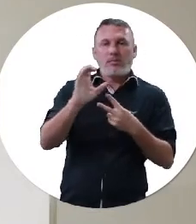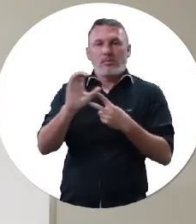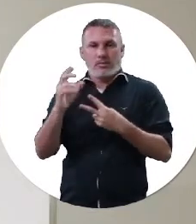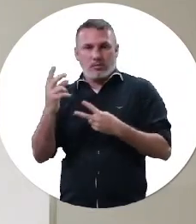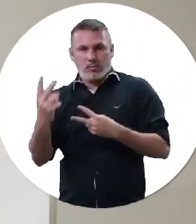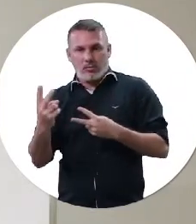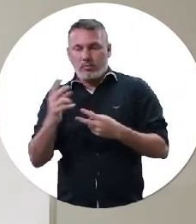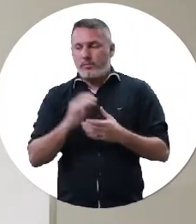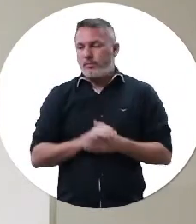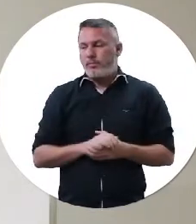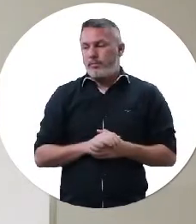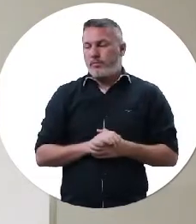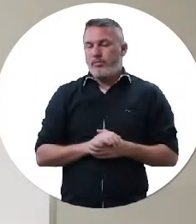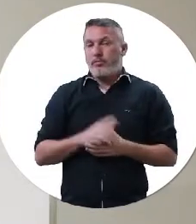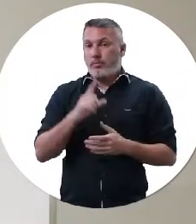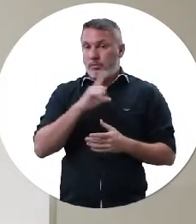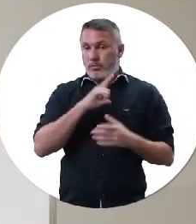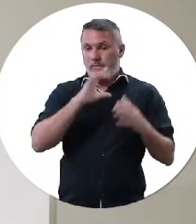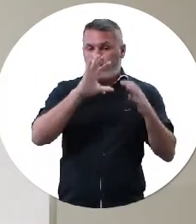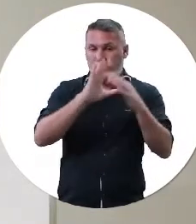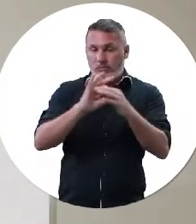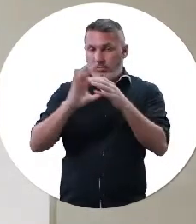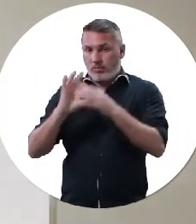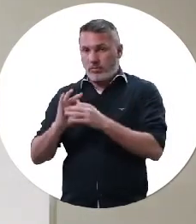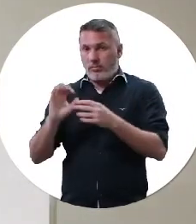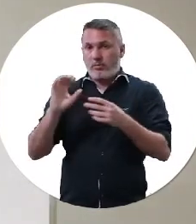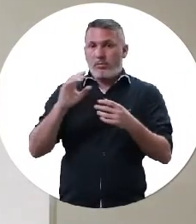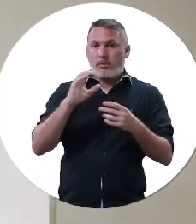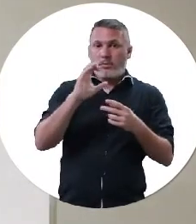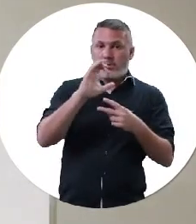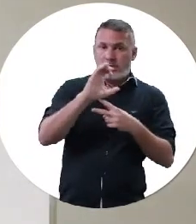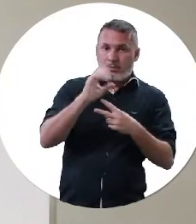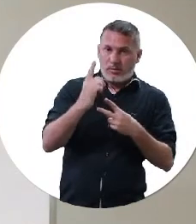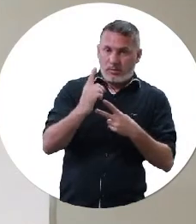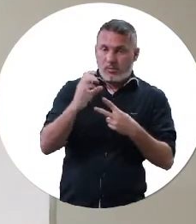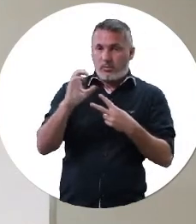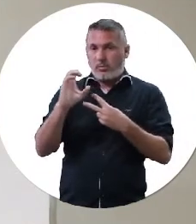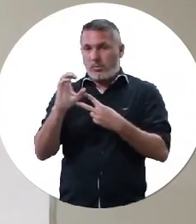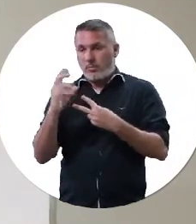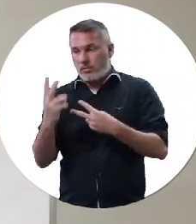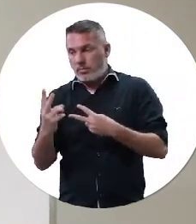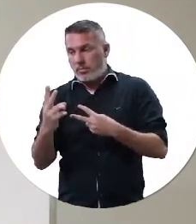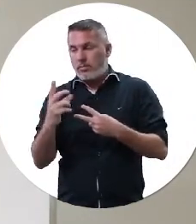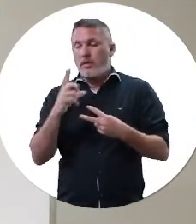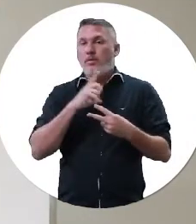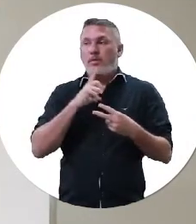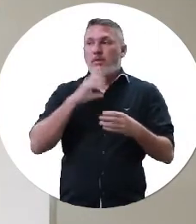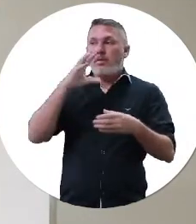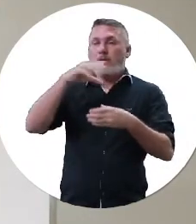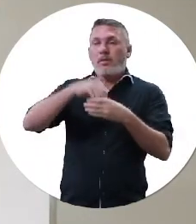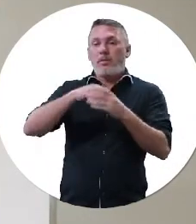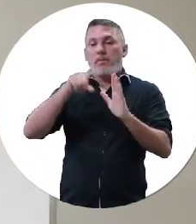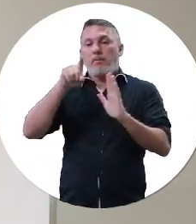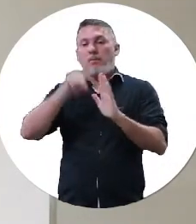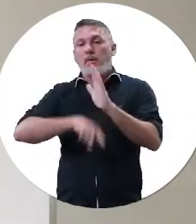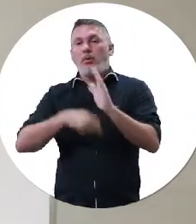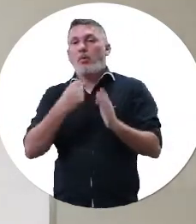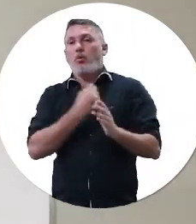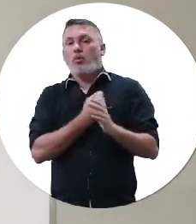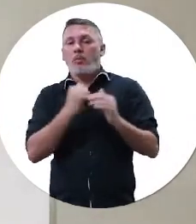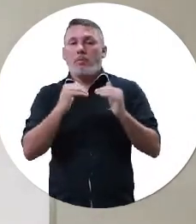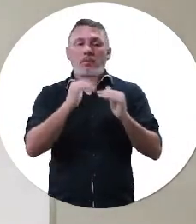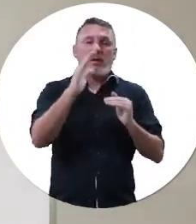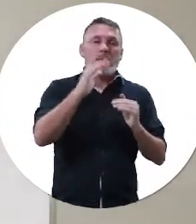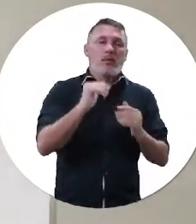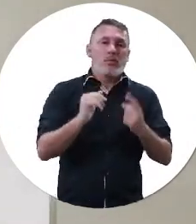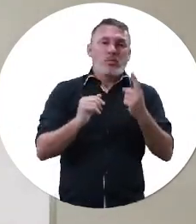2 eu tenho a dupla, levo a numeração menor para a nomenclatura. 1. Infixo de ligação